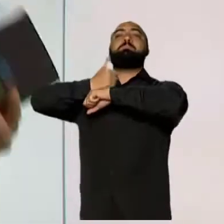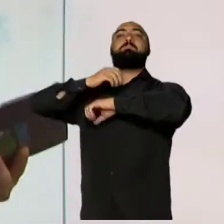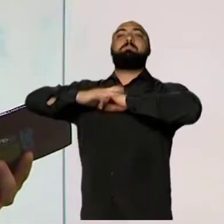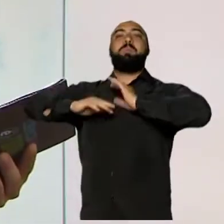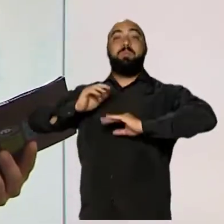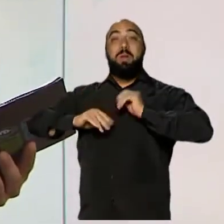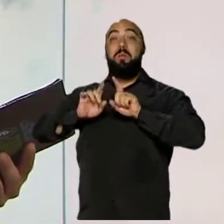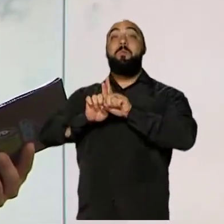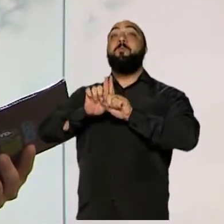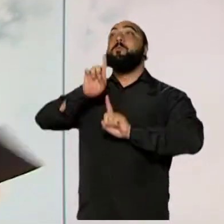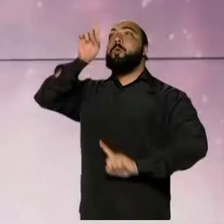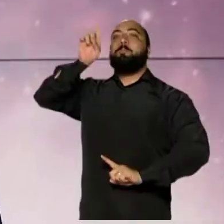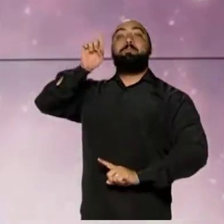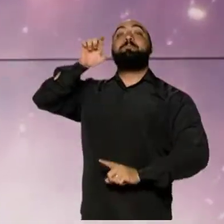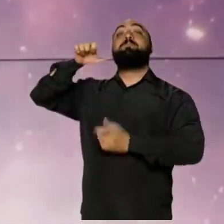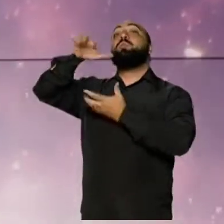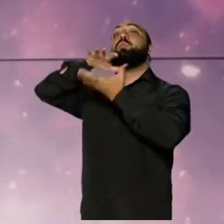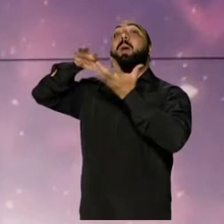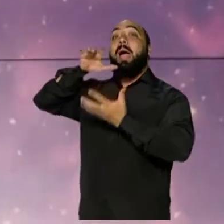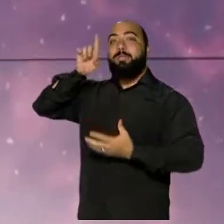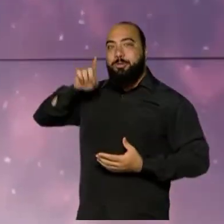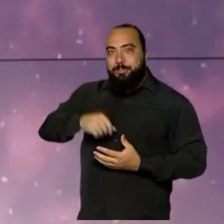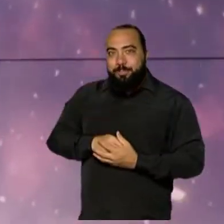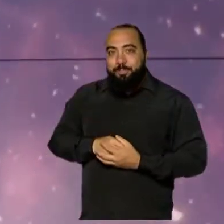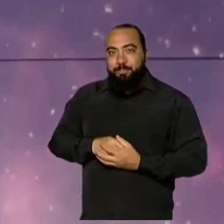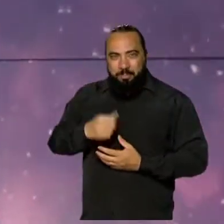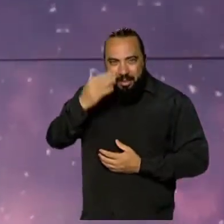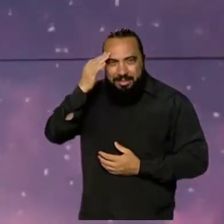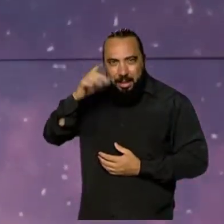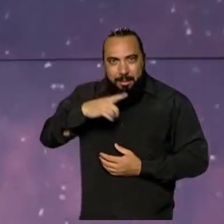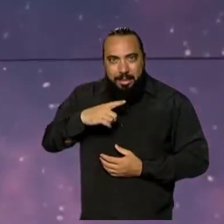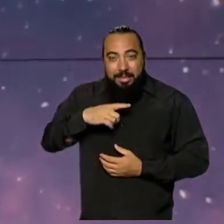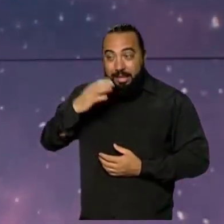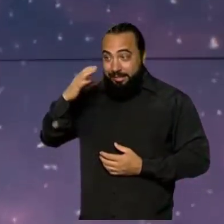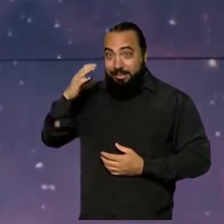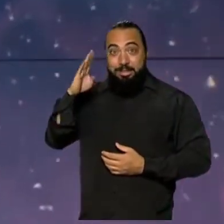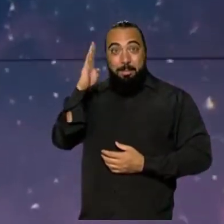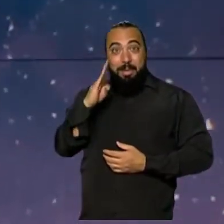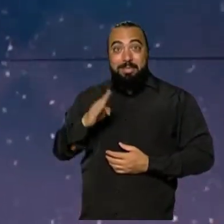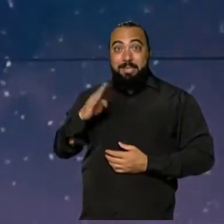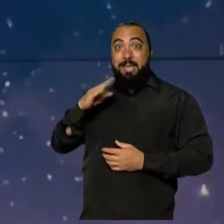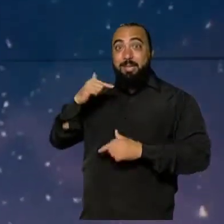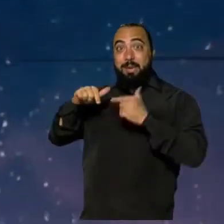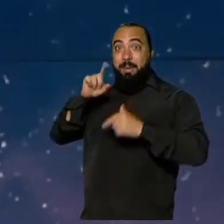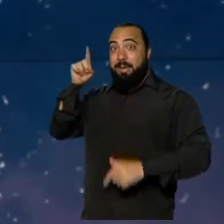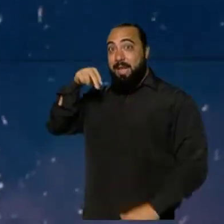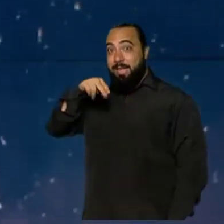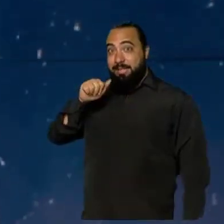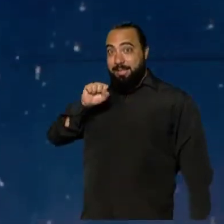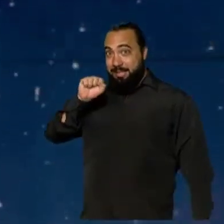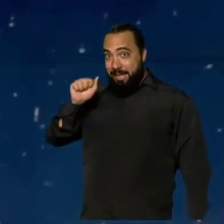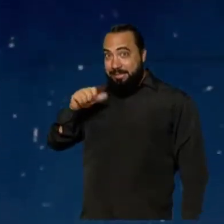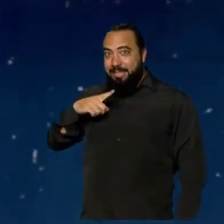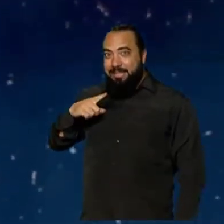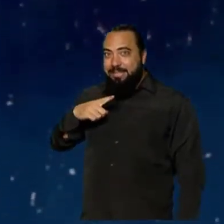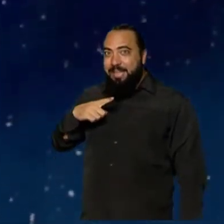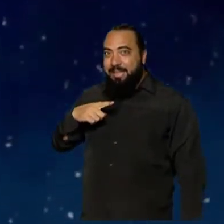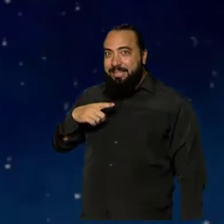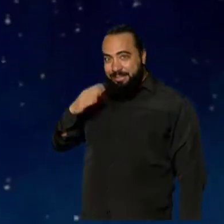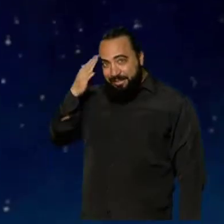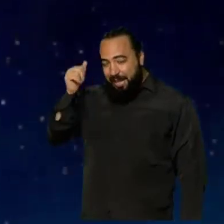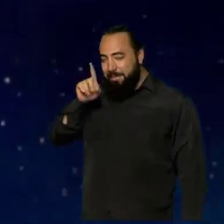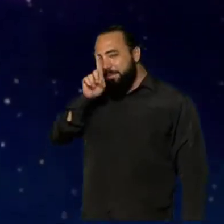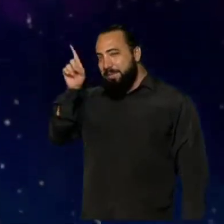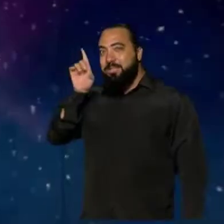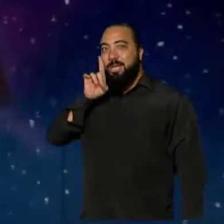E no espaço? Você sabia que tem até cientista brasileira trabalhando na NASA, Agência Espacial